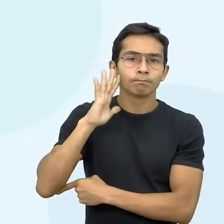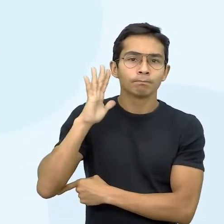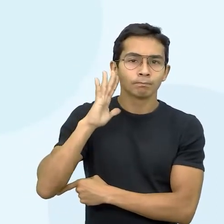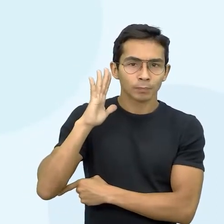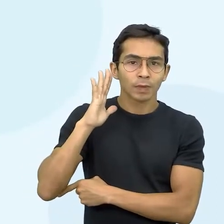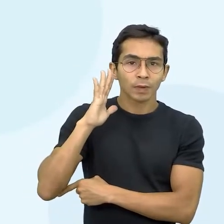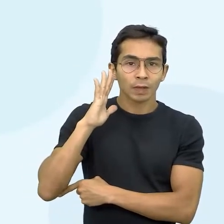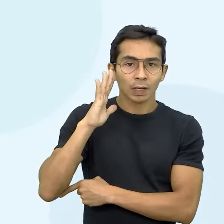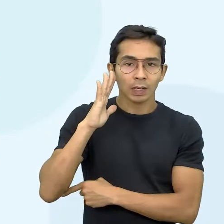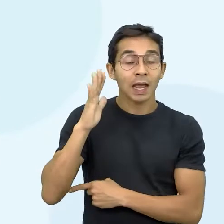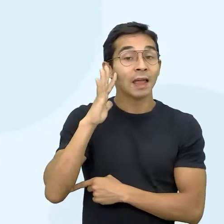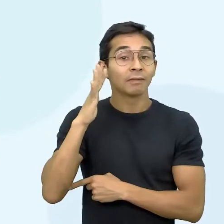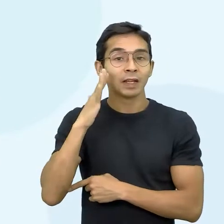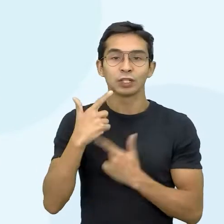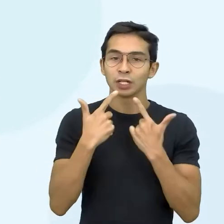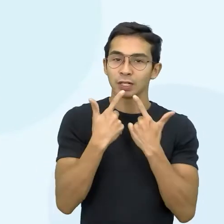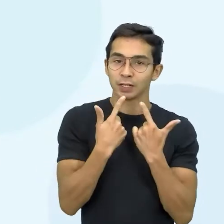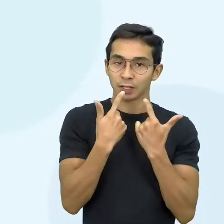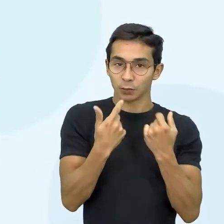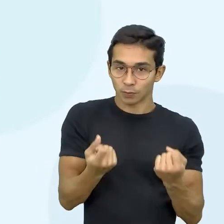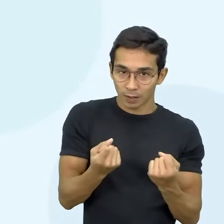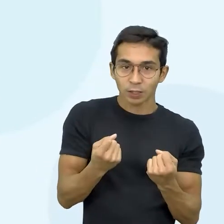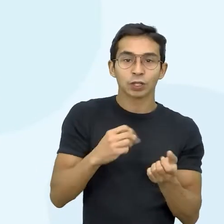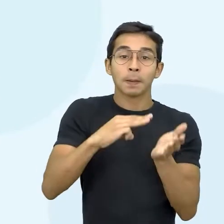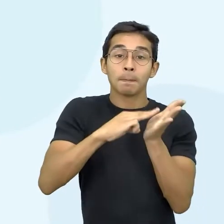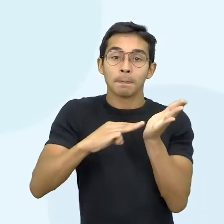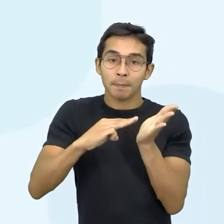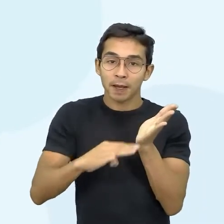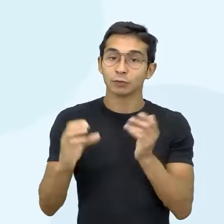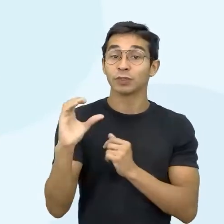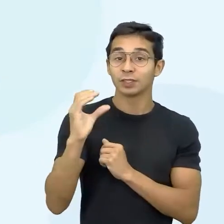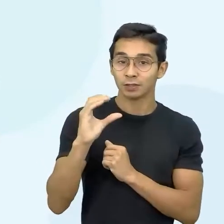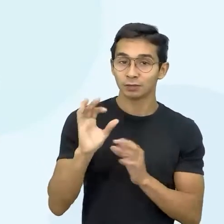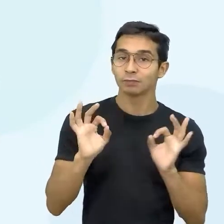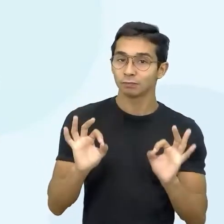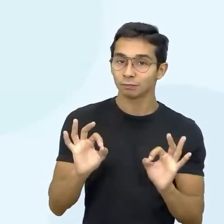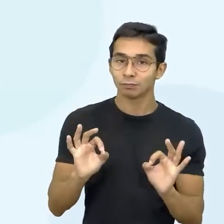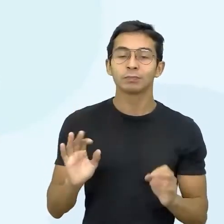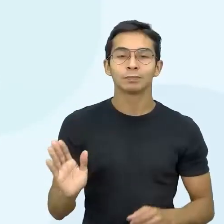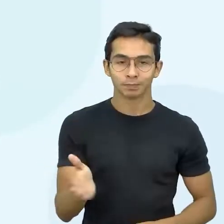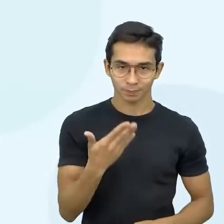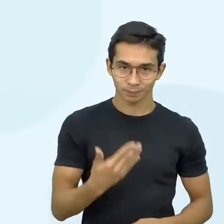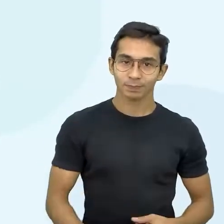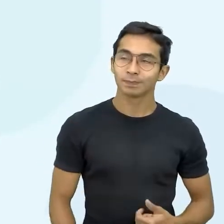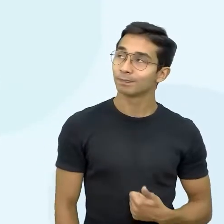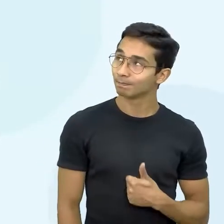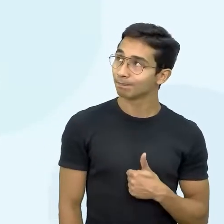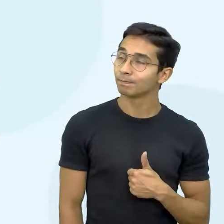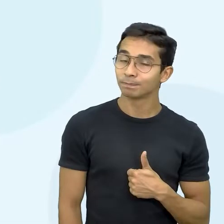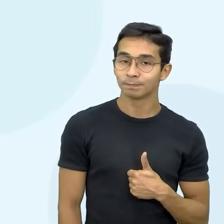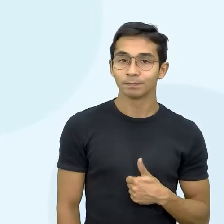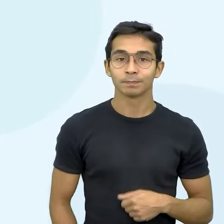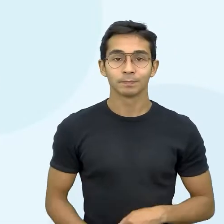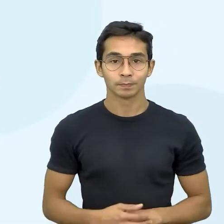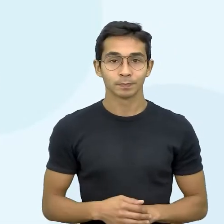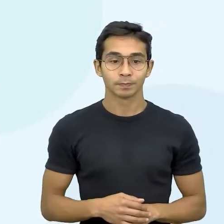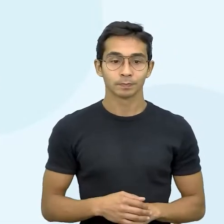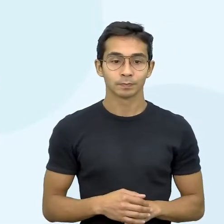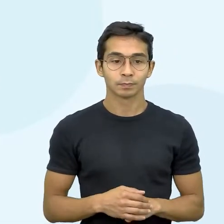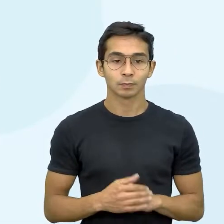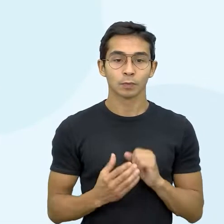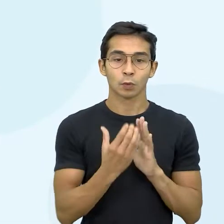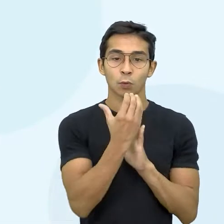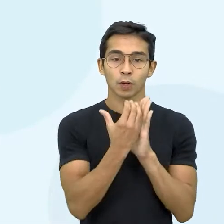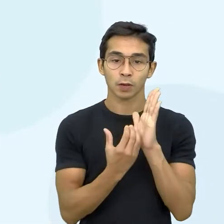à investigação científica. Muda o slide. Muito bem. Habilidade do currículo